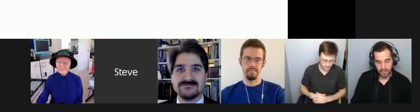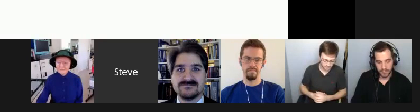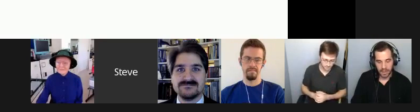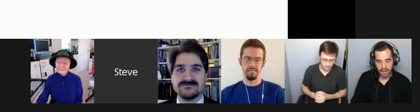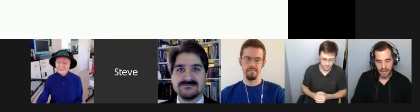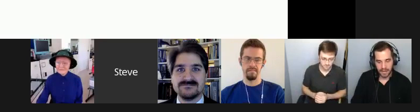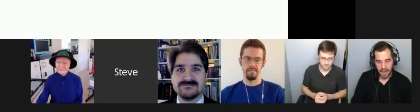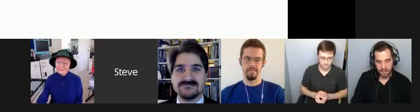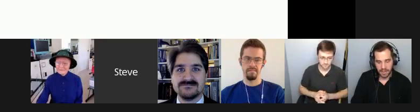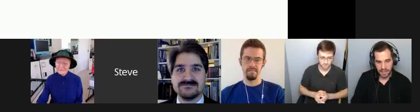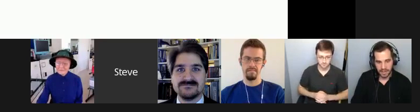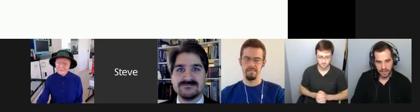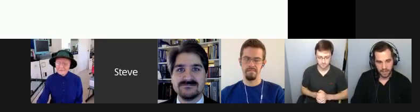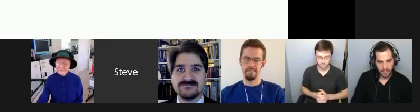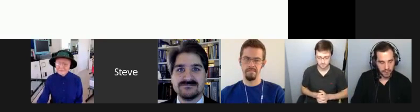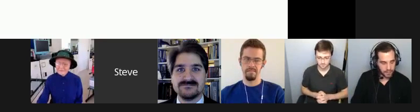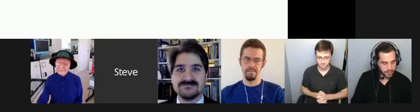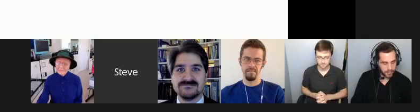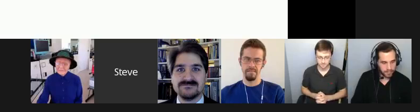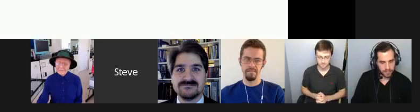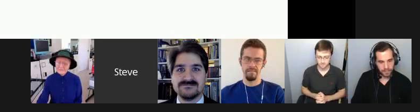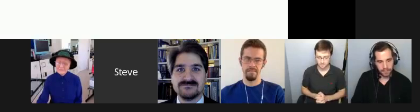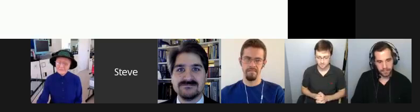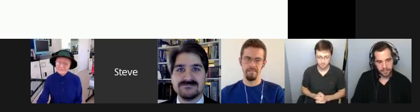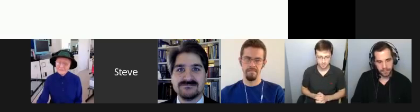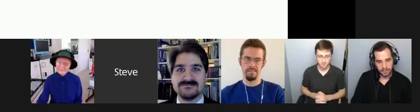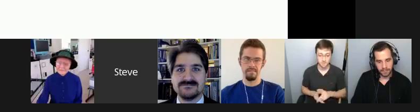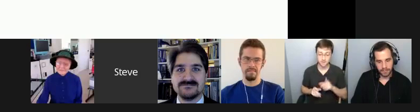categorizado. Né? Next slide, please.